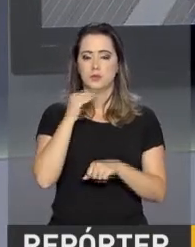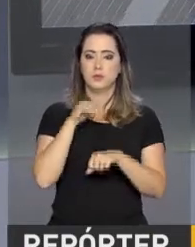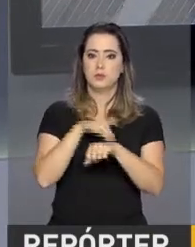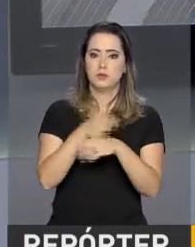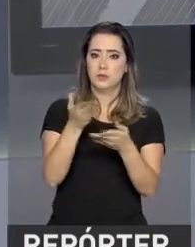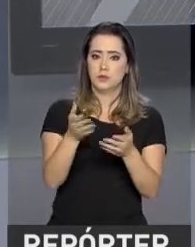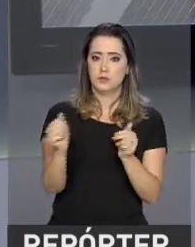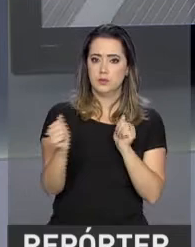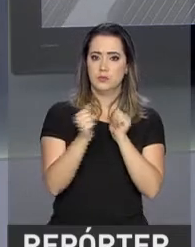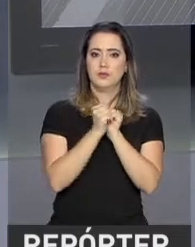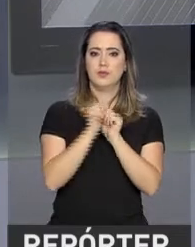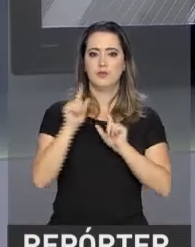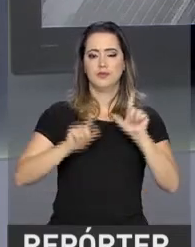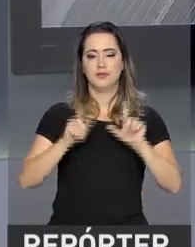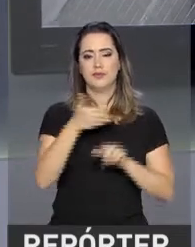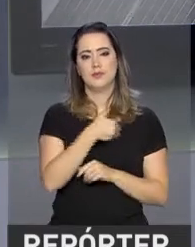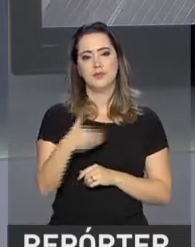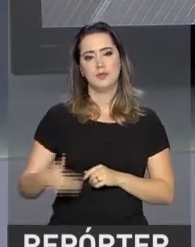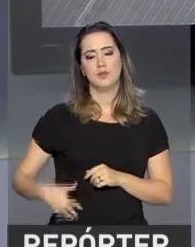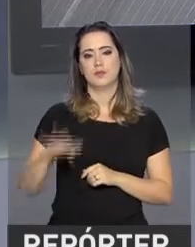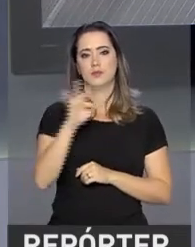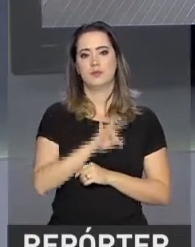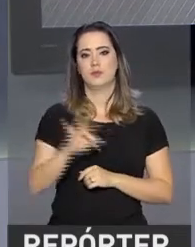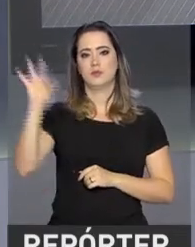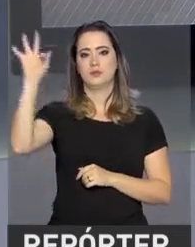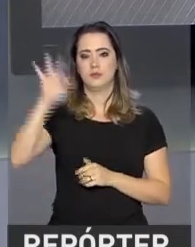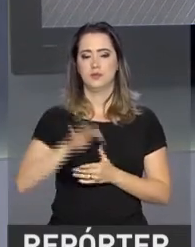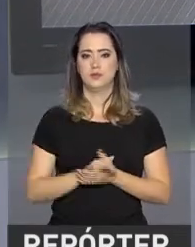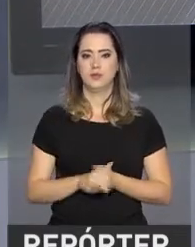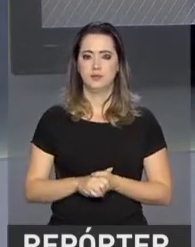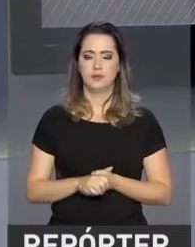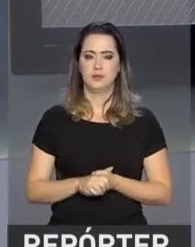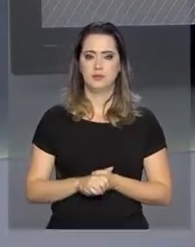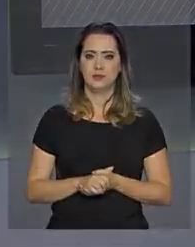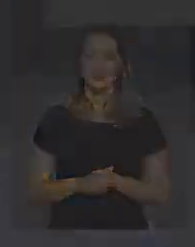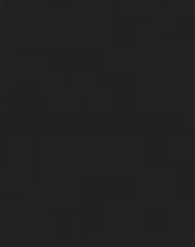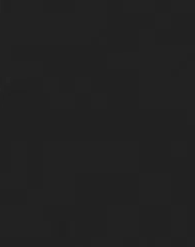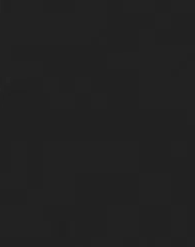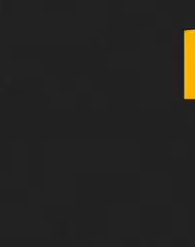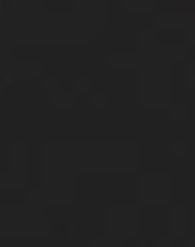boa noite pra você continue com a gente na nbr a tv do governo federal